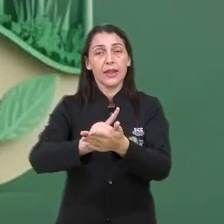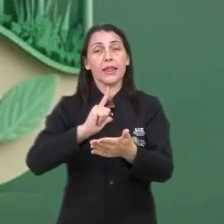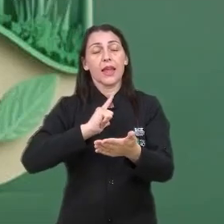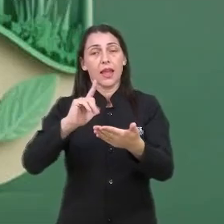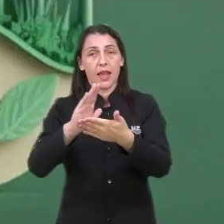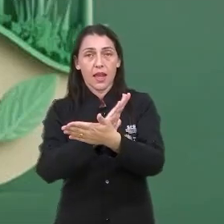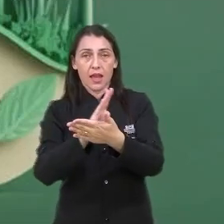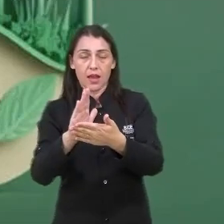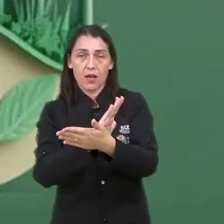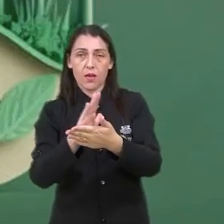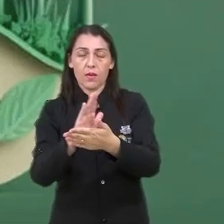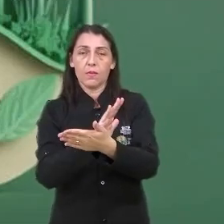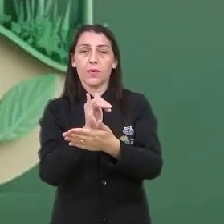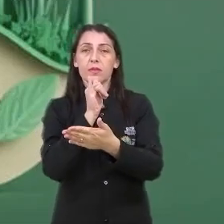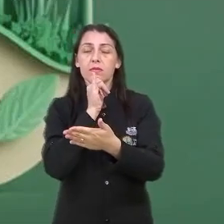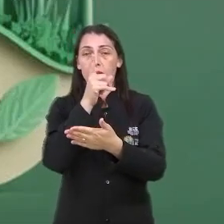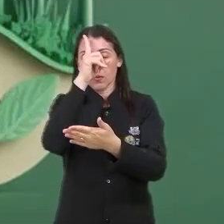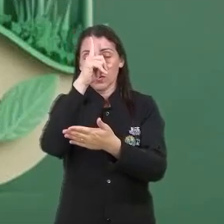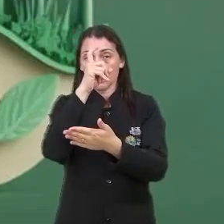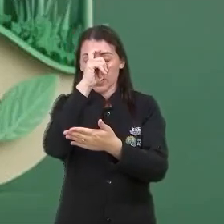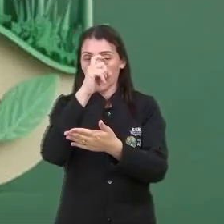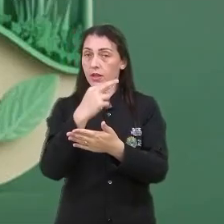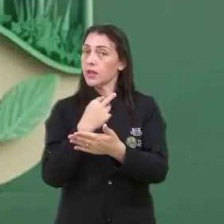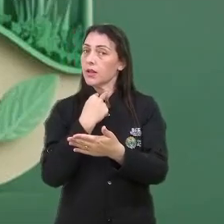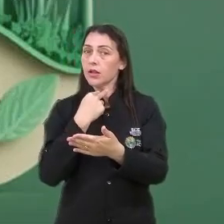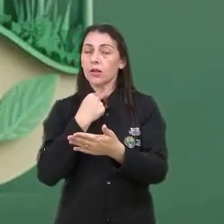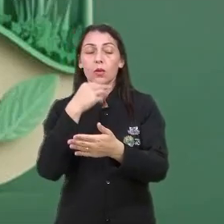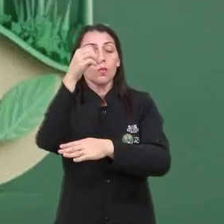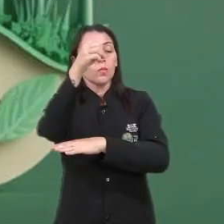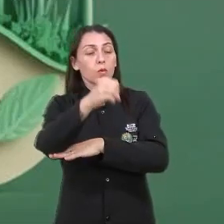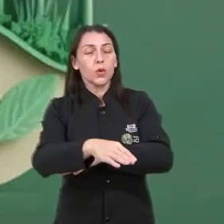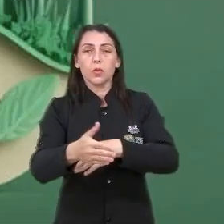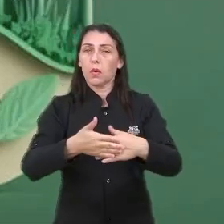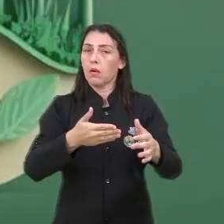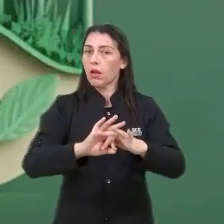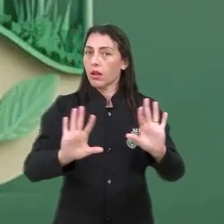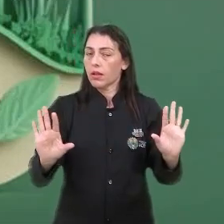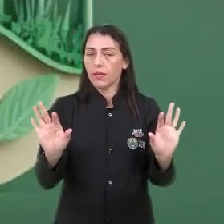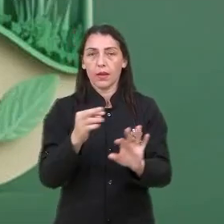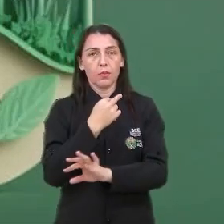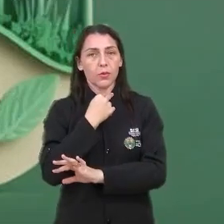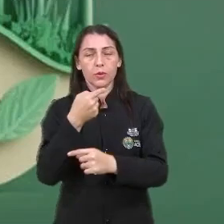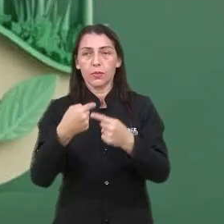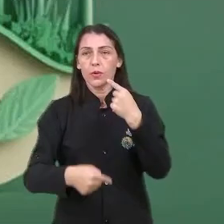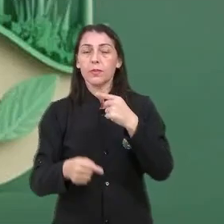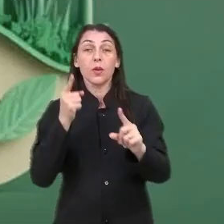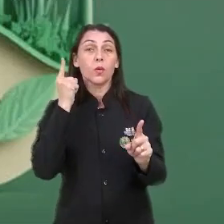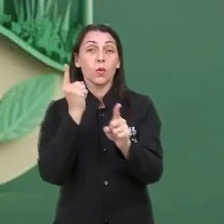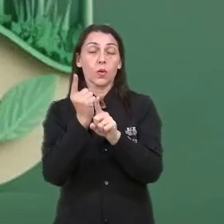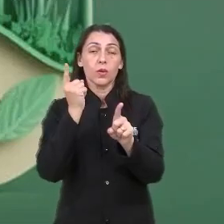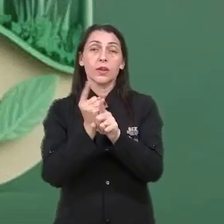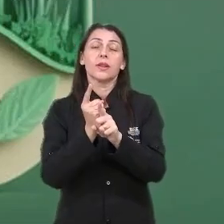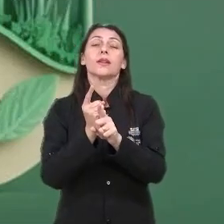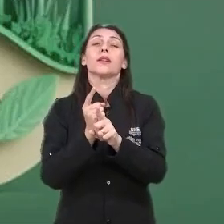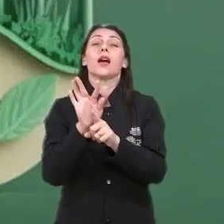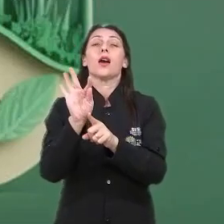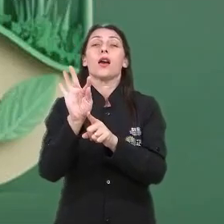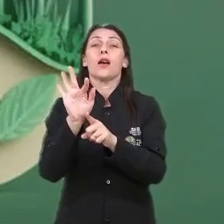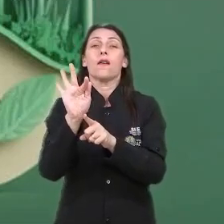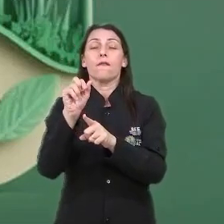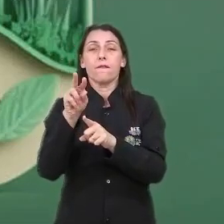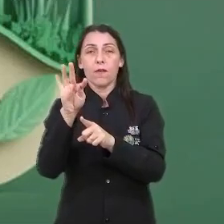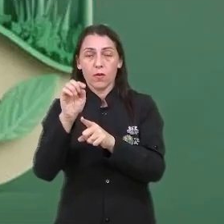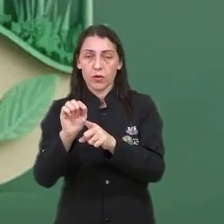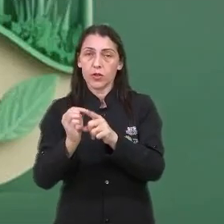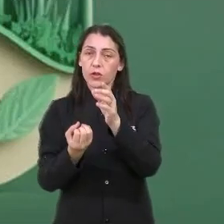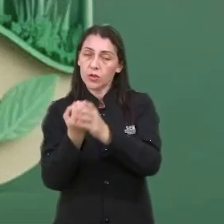deles, né, como os hospitalares, que não podem ser descartados de qualquer jeito. encontrar fontes alternativas de geração de